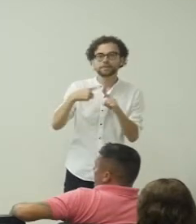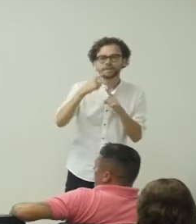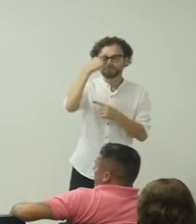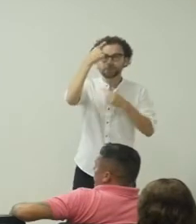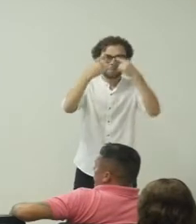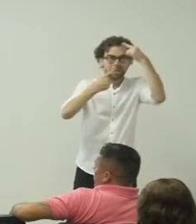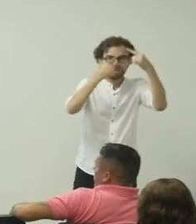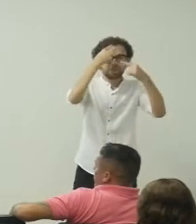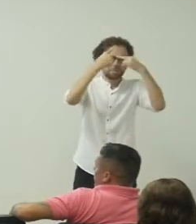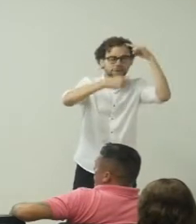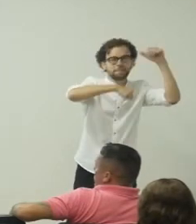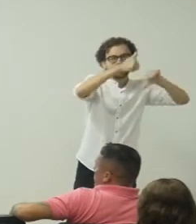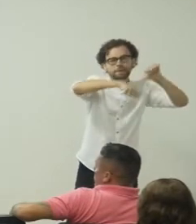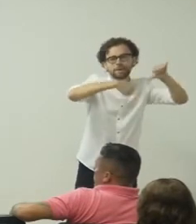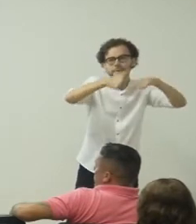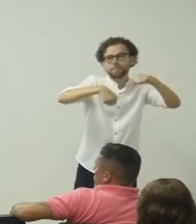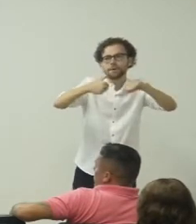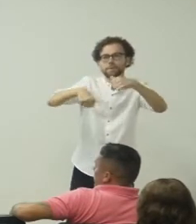né, dentro dessa